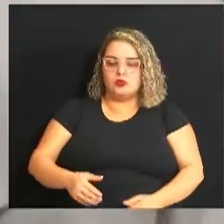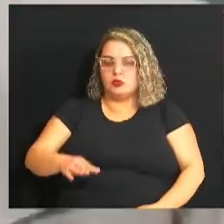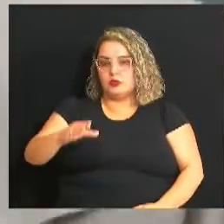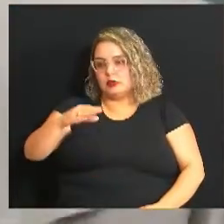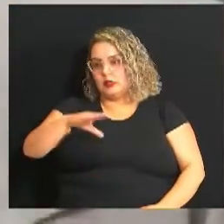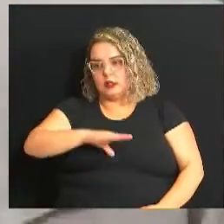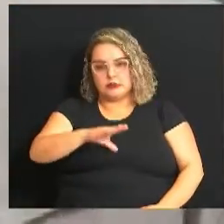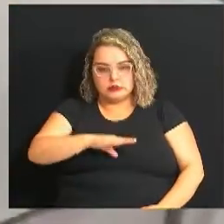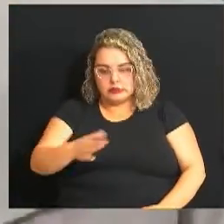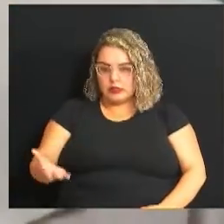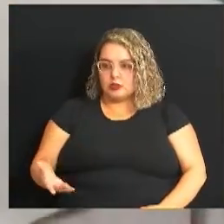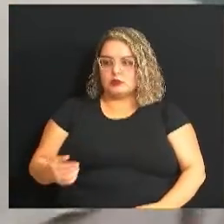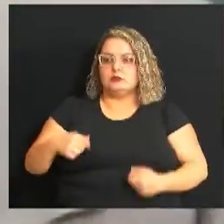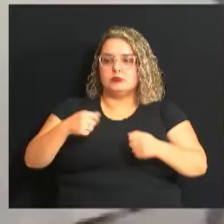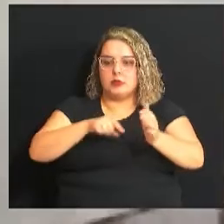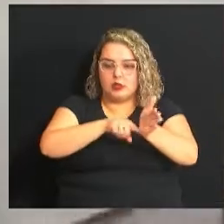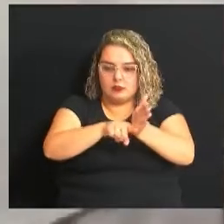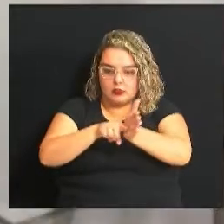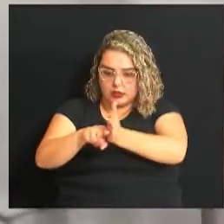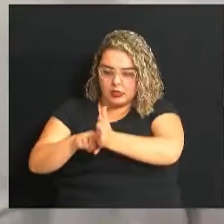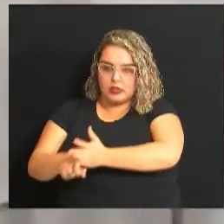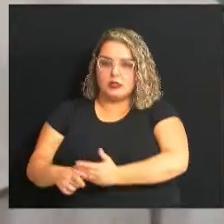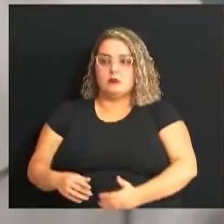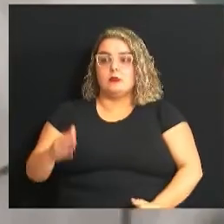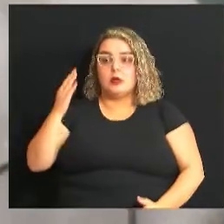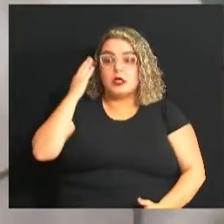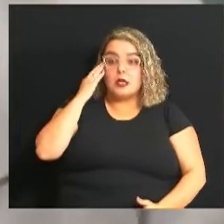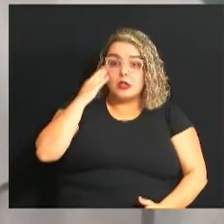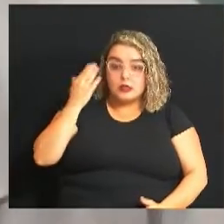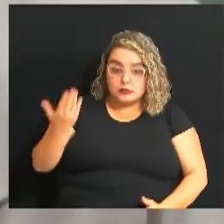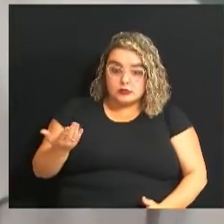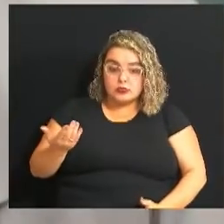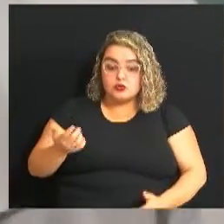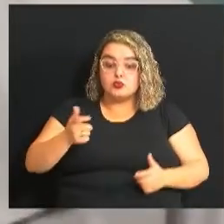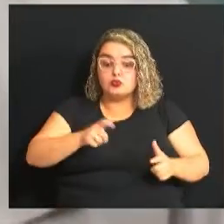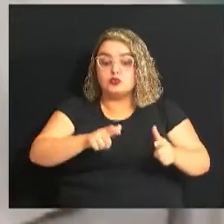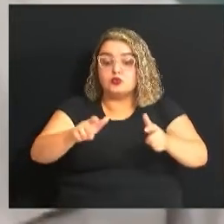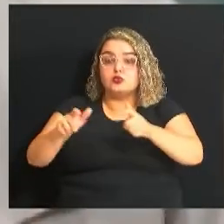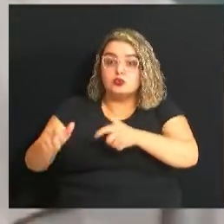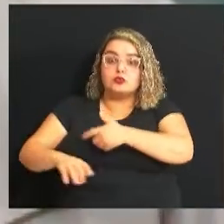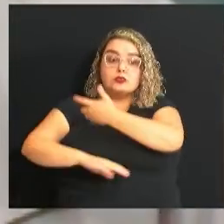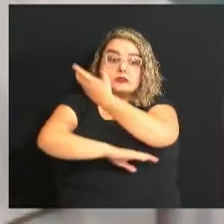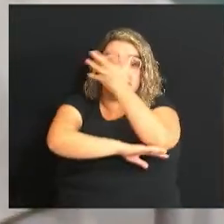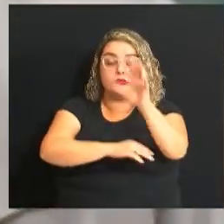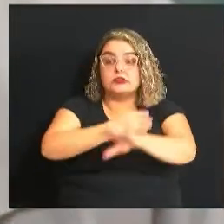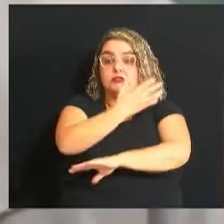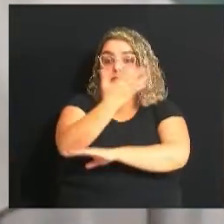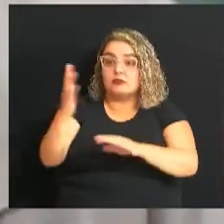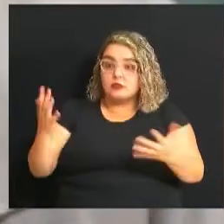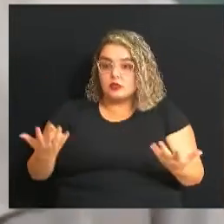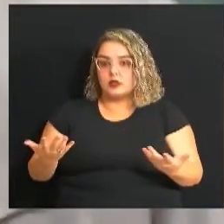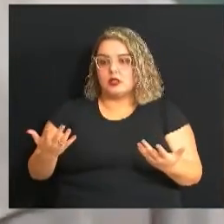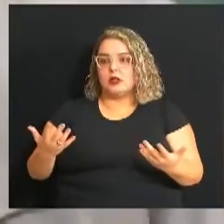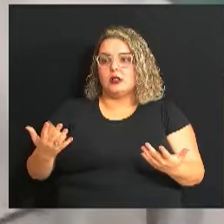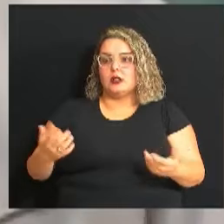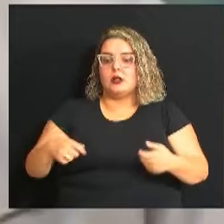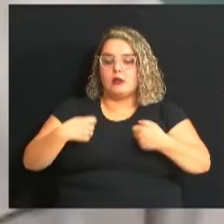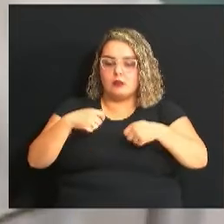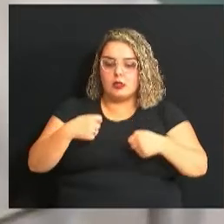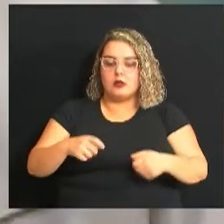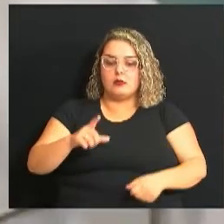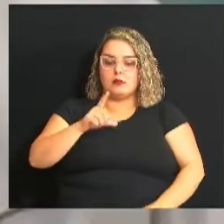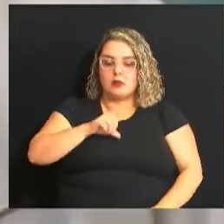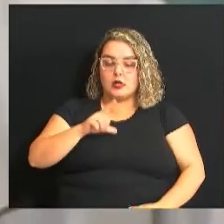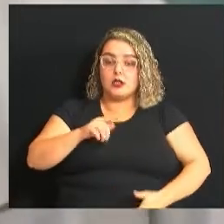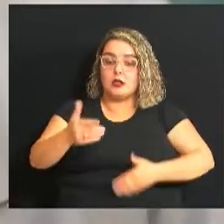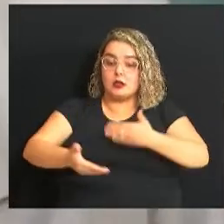que ter pesquisa para entender onde estão essas árvores, onde está essa floresta urbana, e a gente tem que ter colaboração da